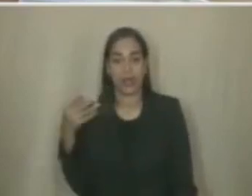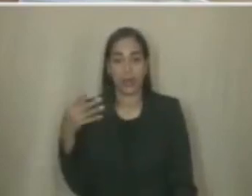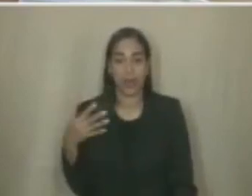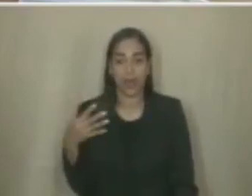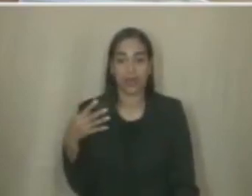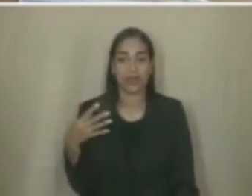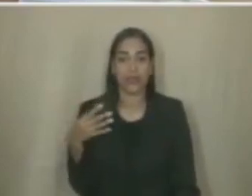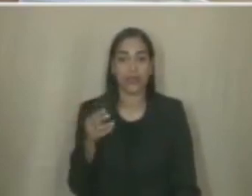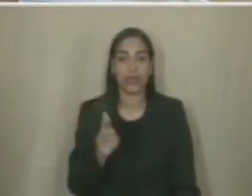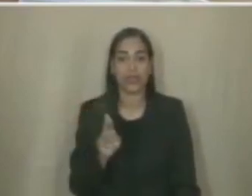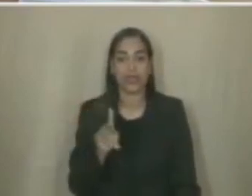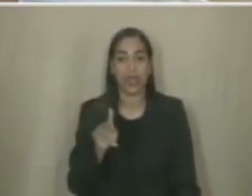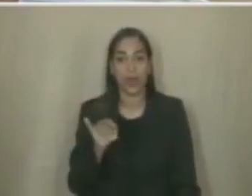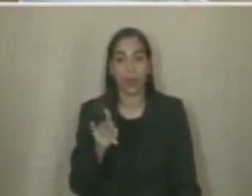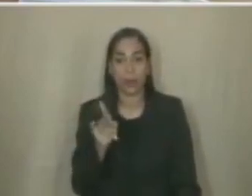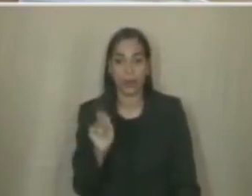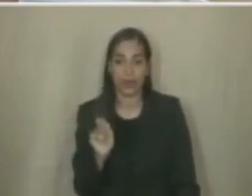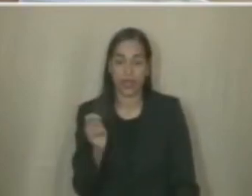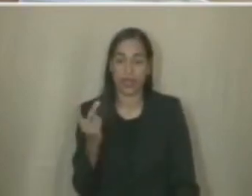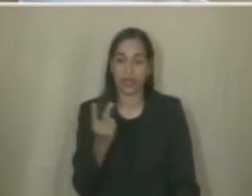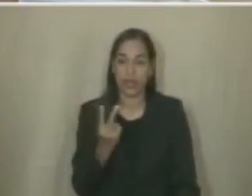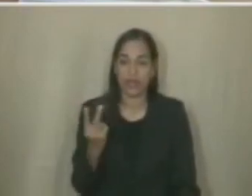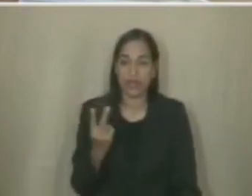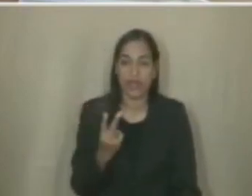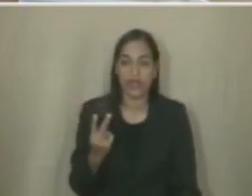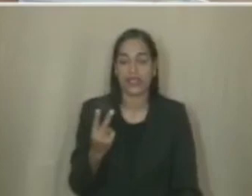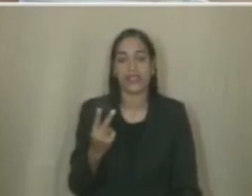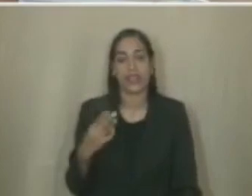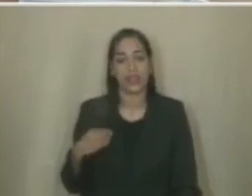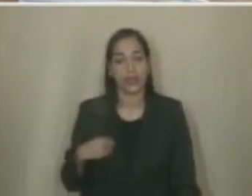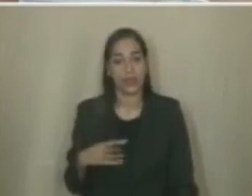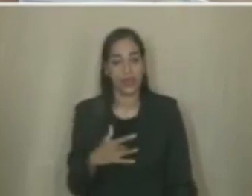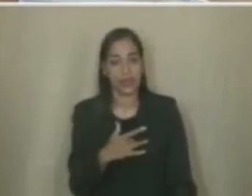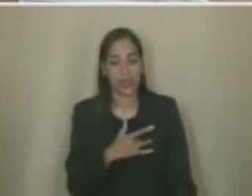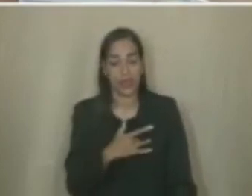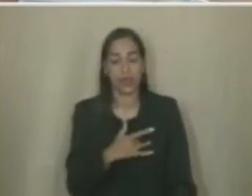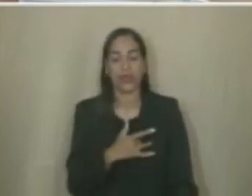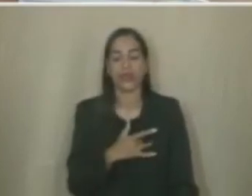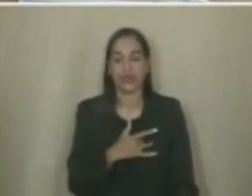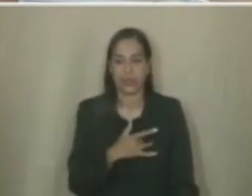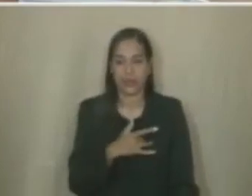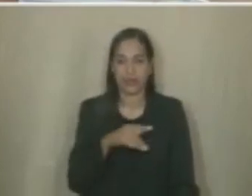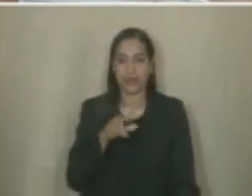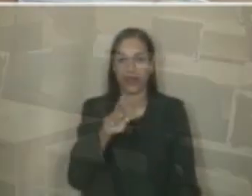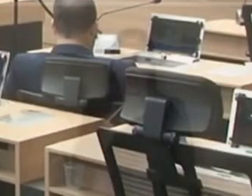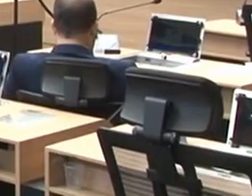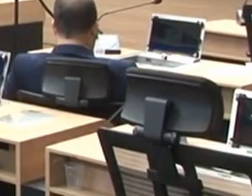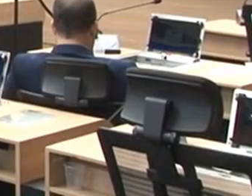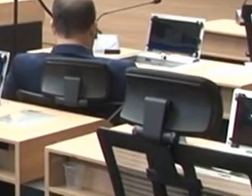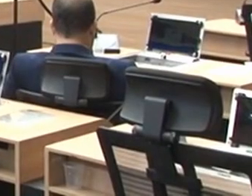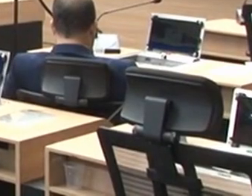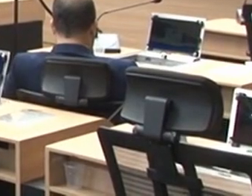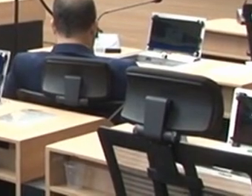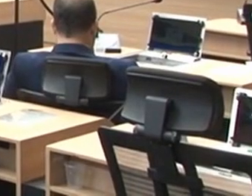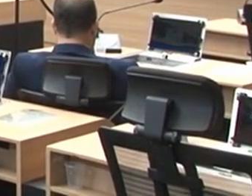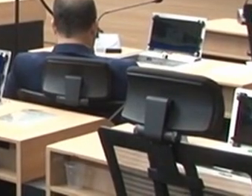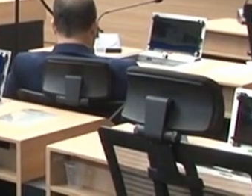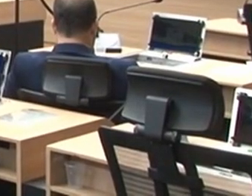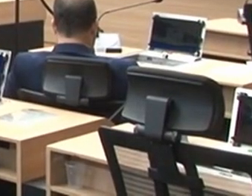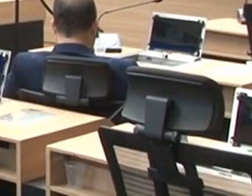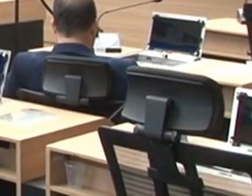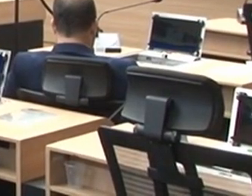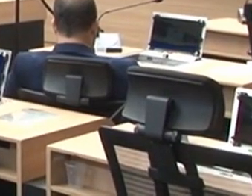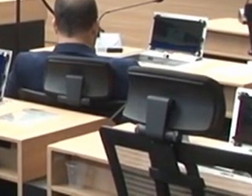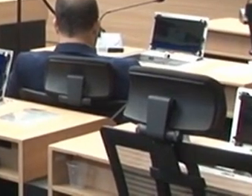na alinha da vasia nos postos de saúde da brasilite em Roda de Fogo durante reunião ordinária da